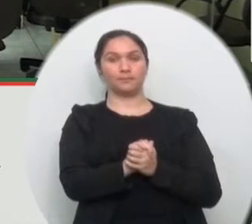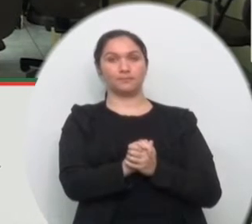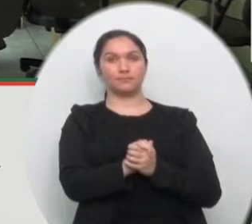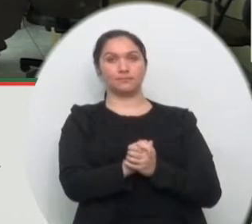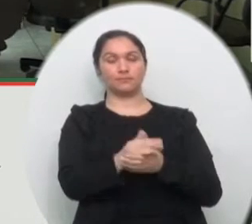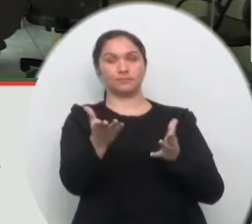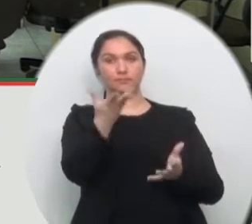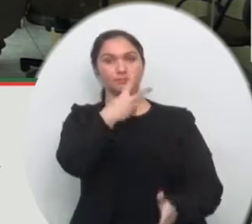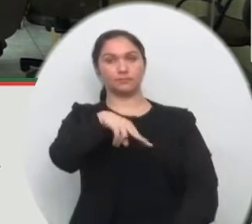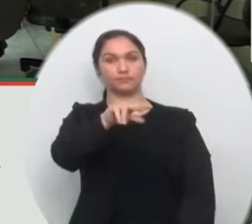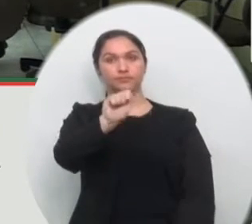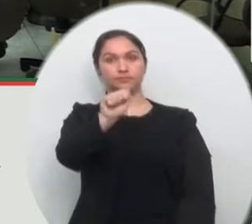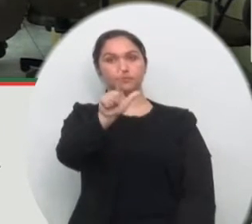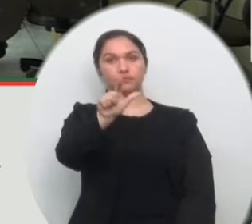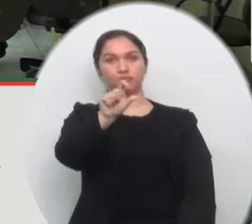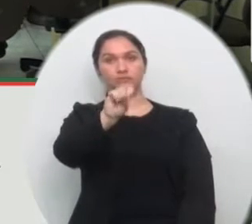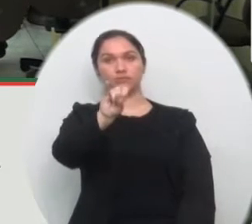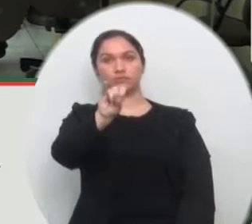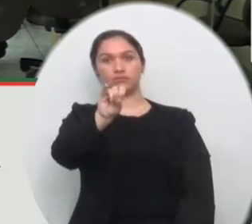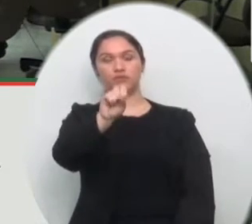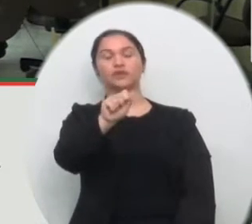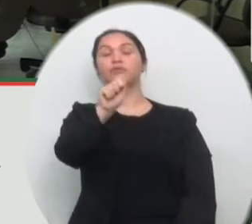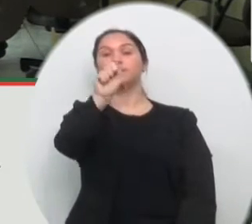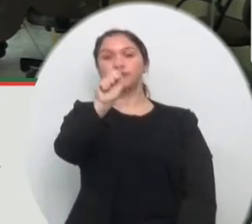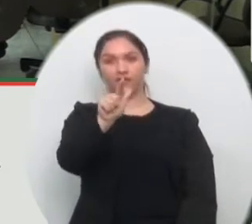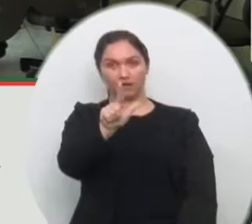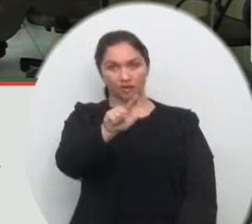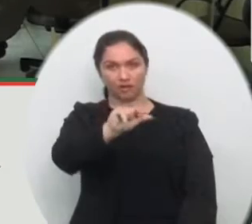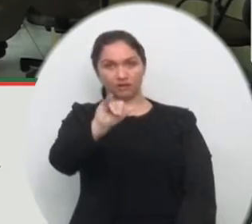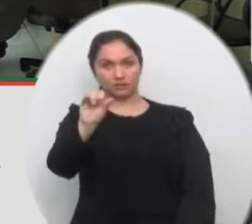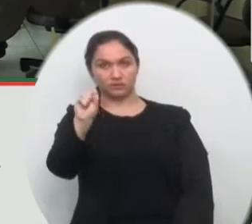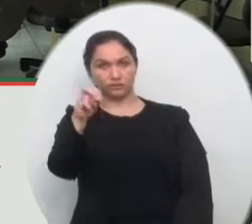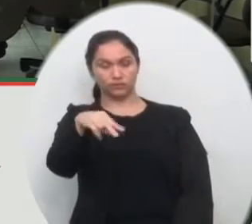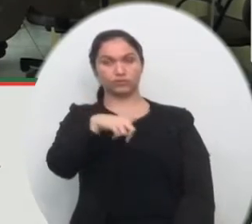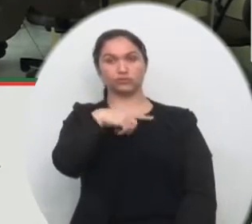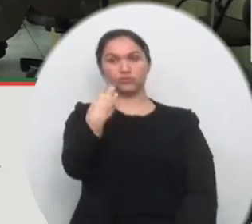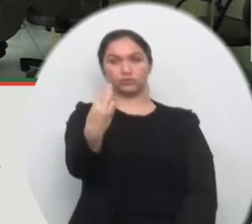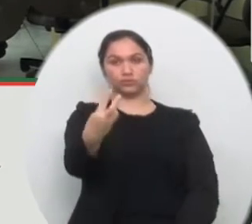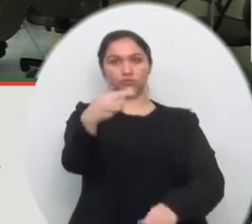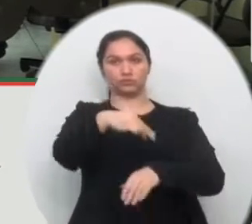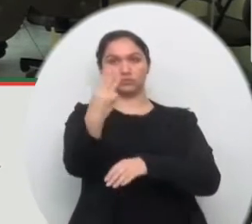Com a palavra, o vereador Dr. Alisson Pires, Vossa Excelência dispõe de 2 minutos e meio.